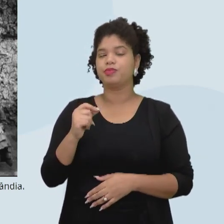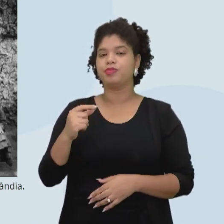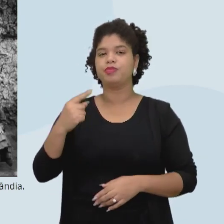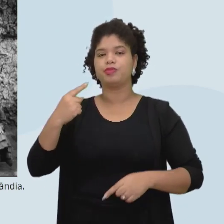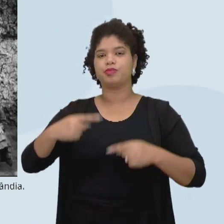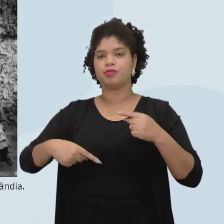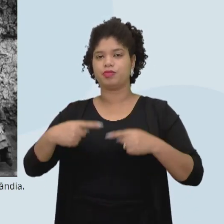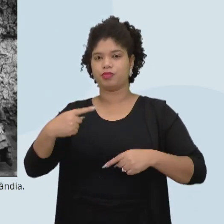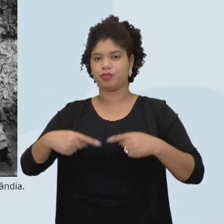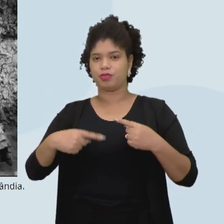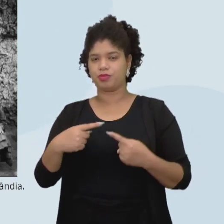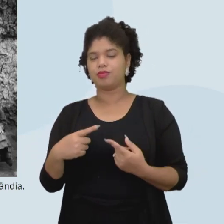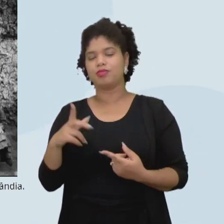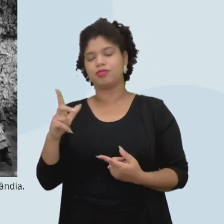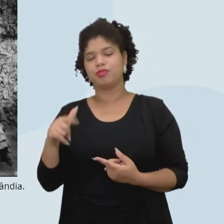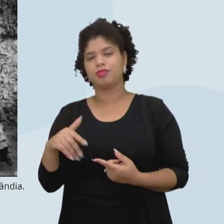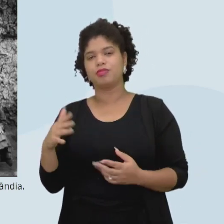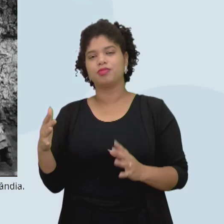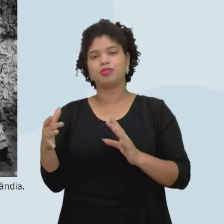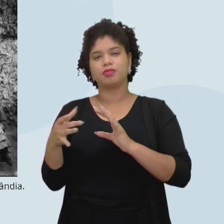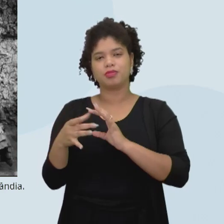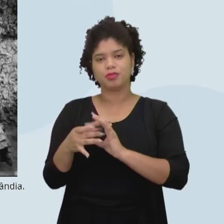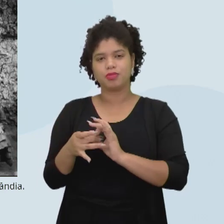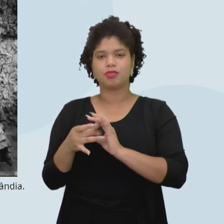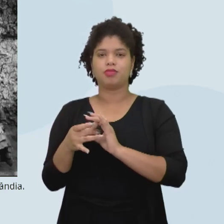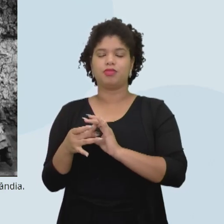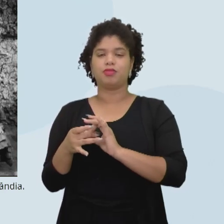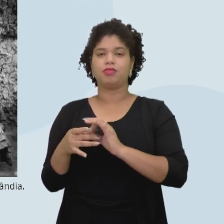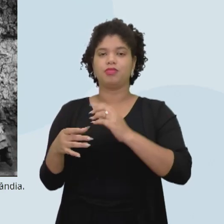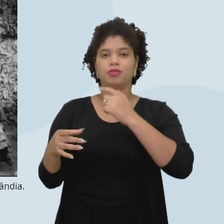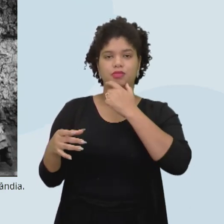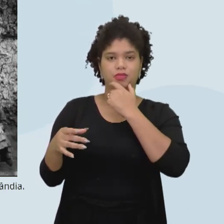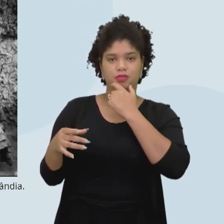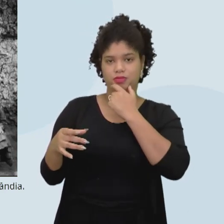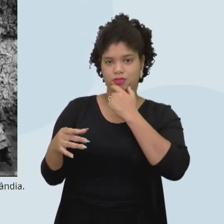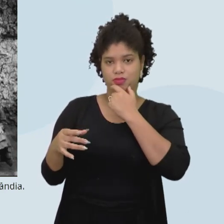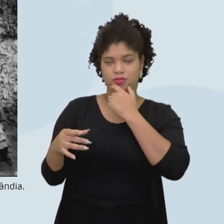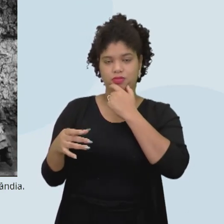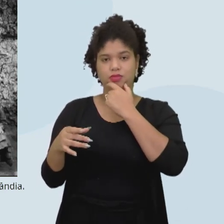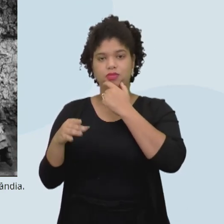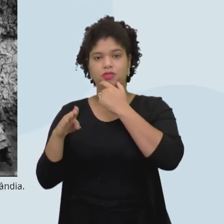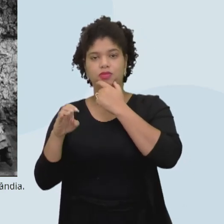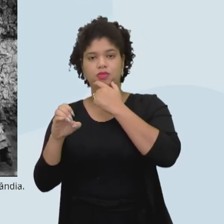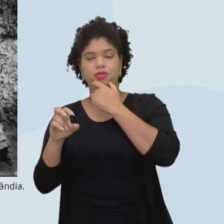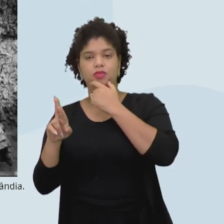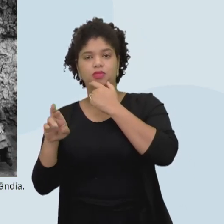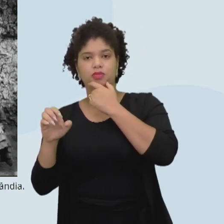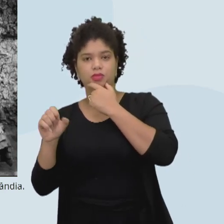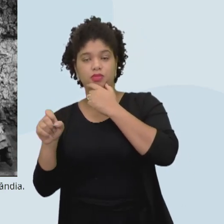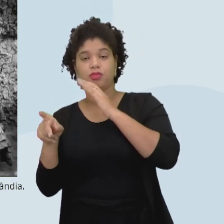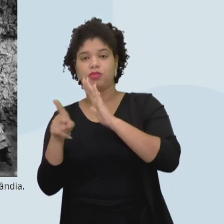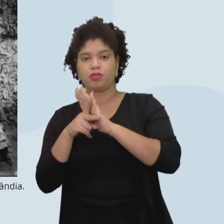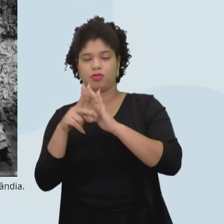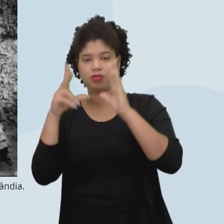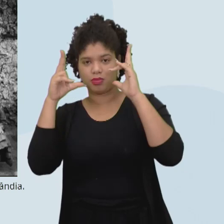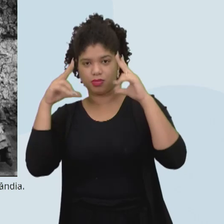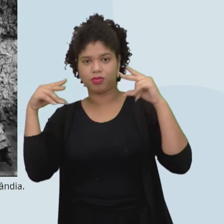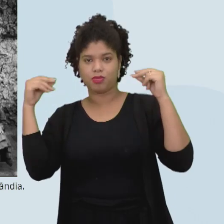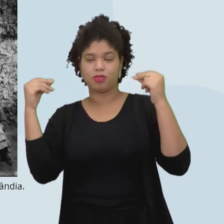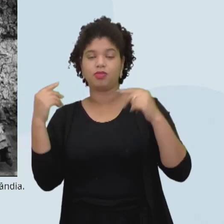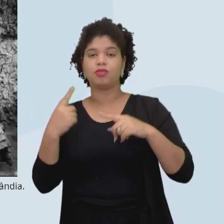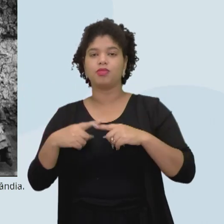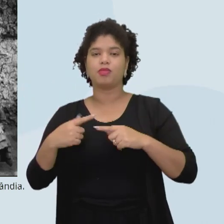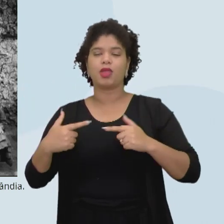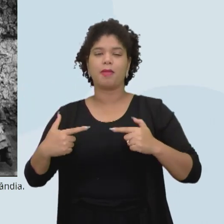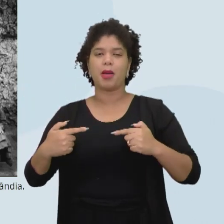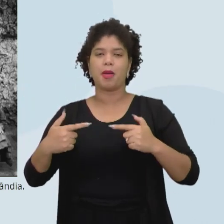de conciliação entre britânicos e boeres a partir da Guerra dos Boeres,